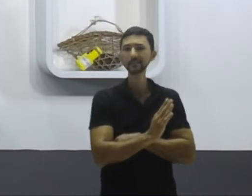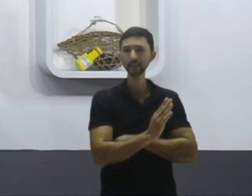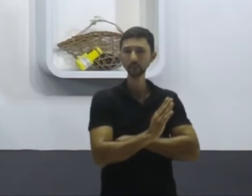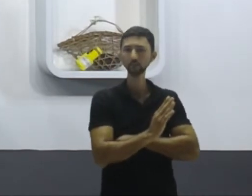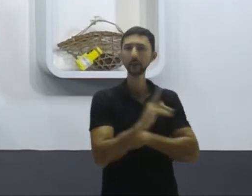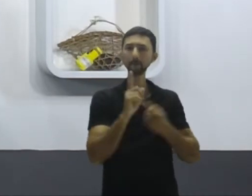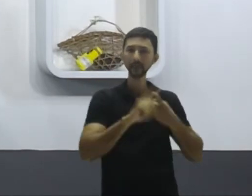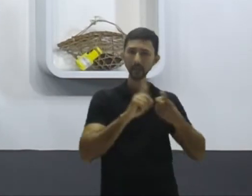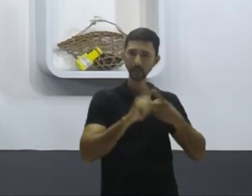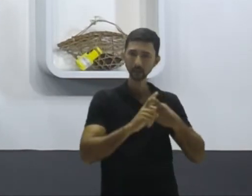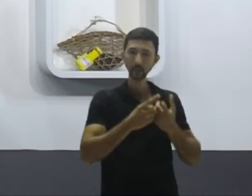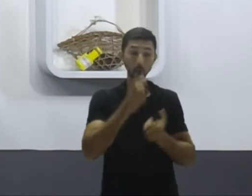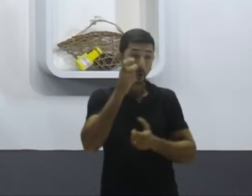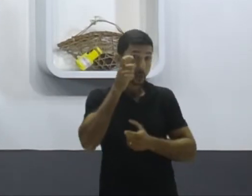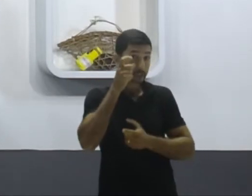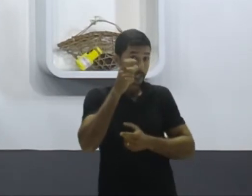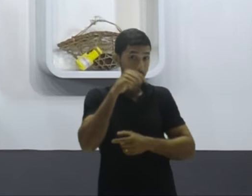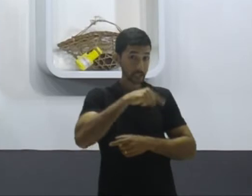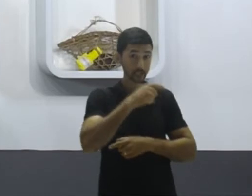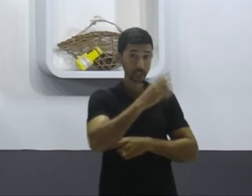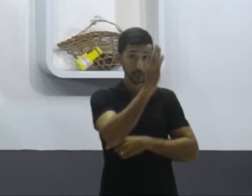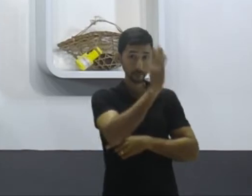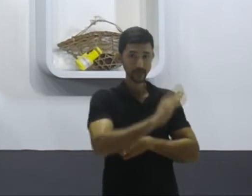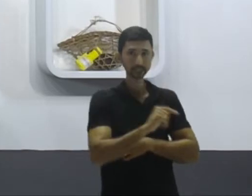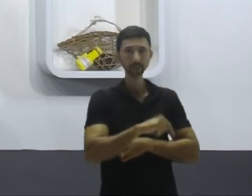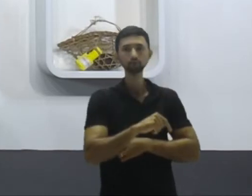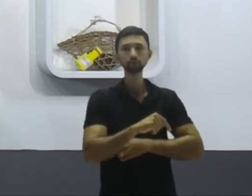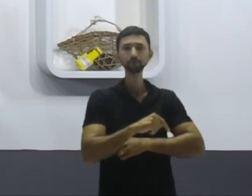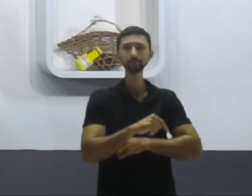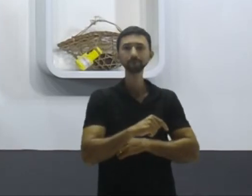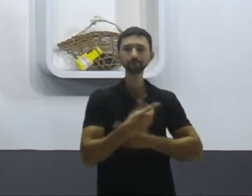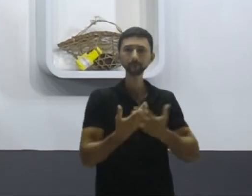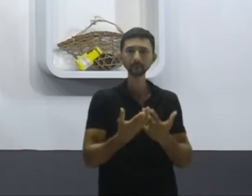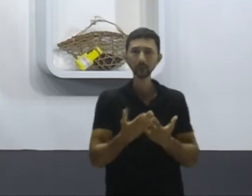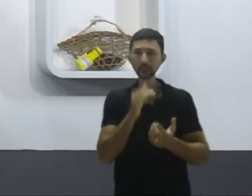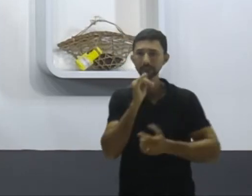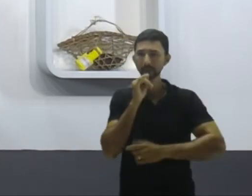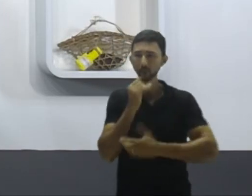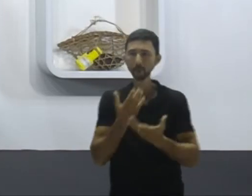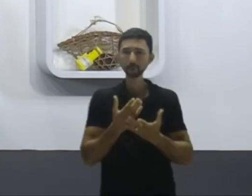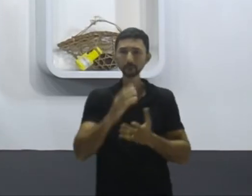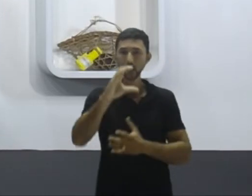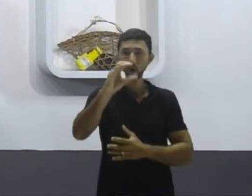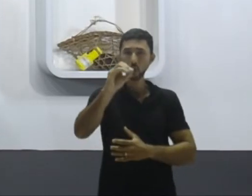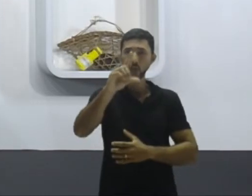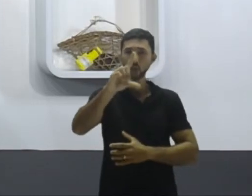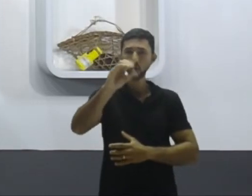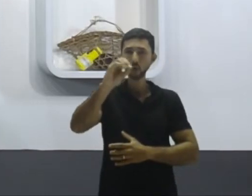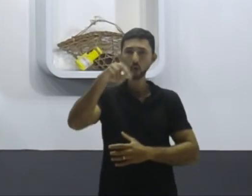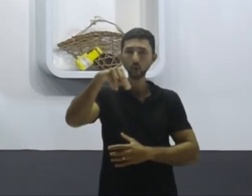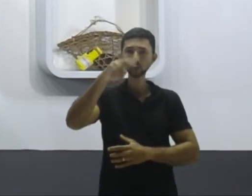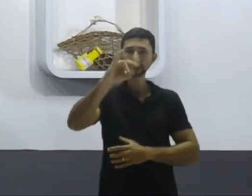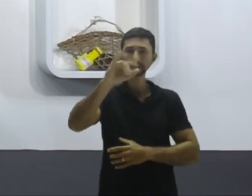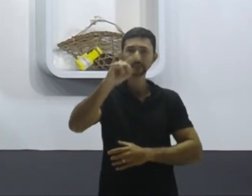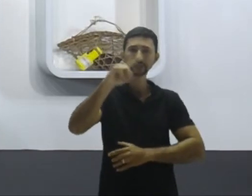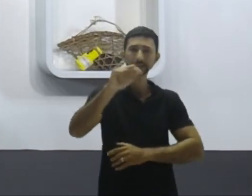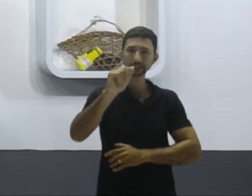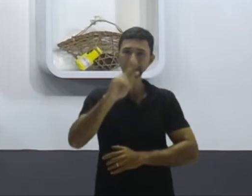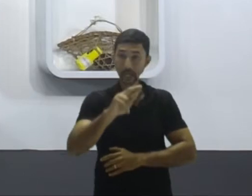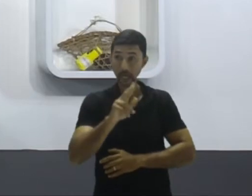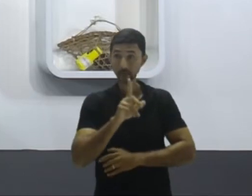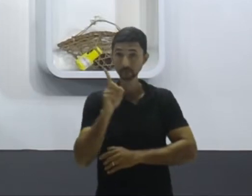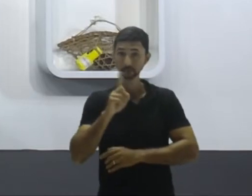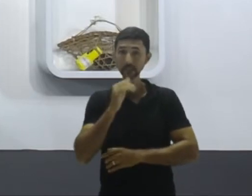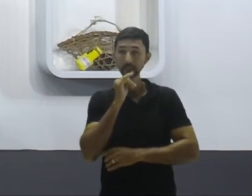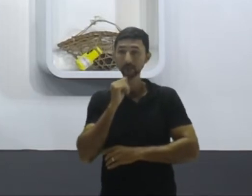as terras até então ocupadas pelos portugueses. Então, colonizar quer dizer o quê? Criar aqui condições para que venham